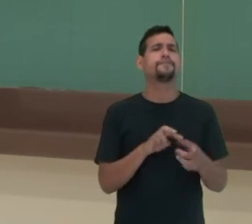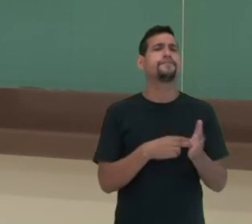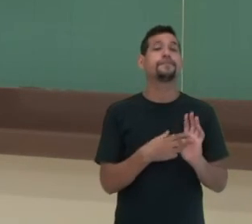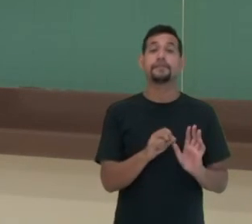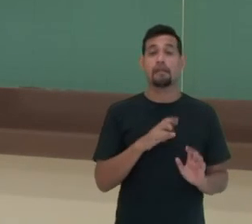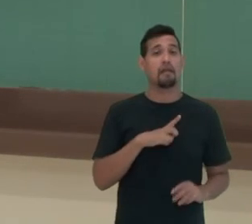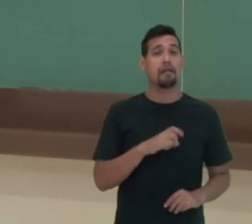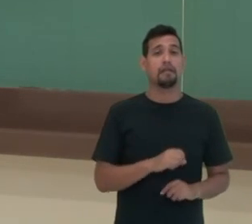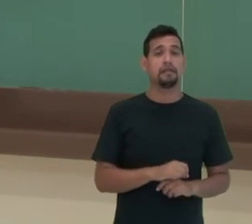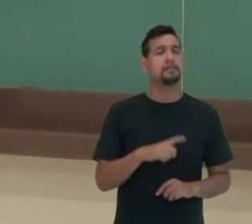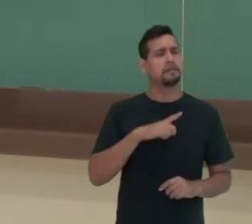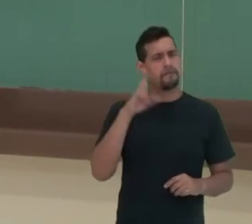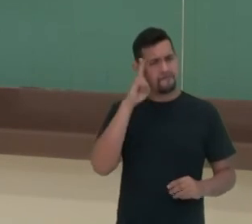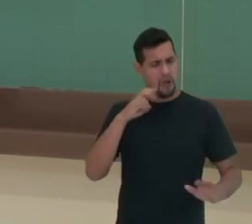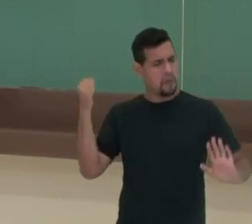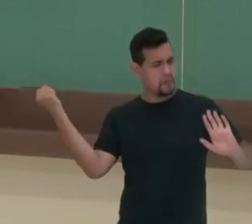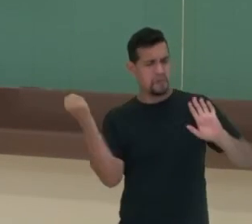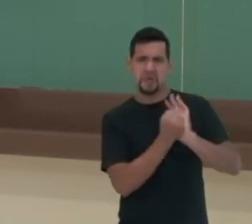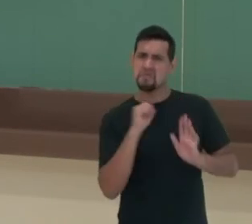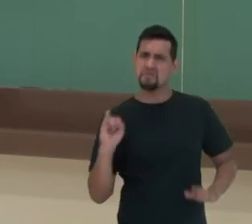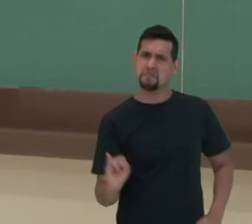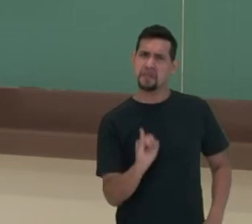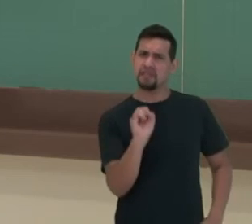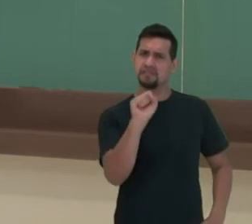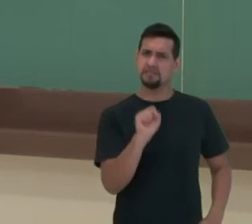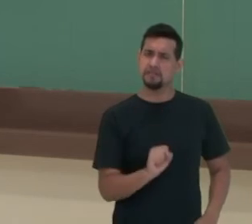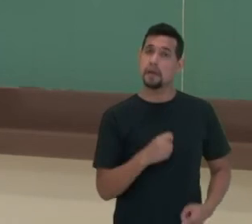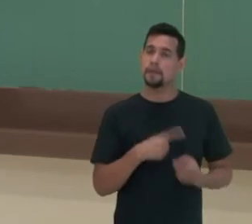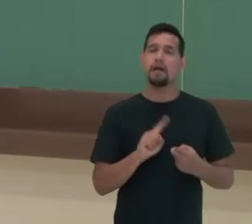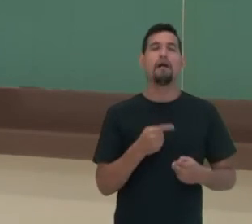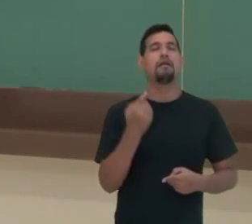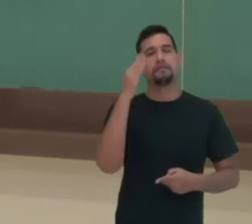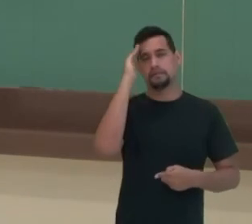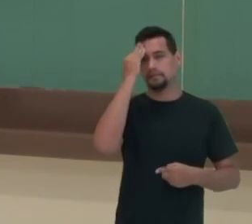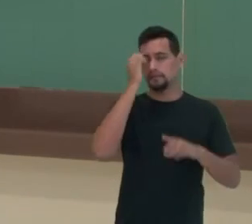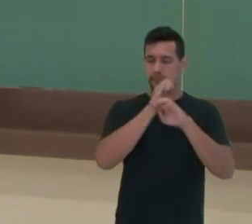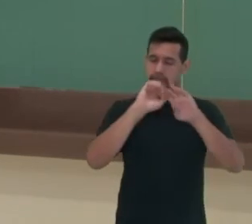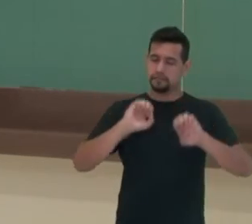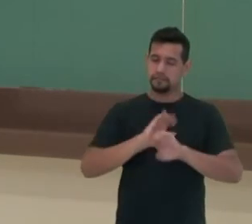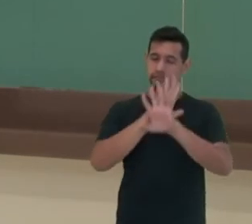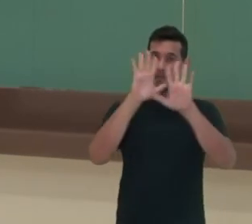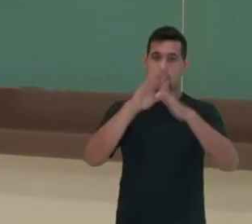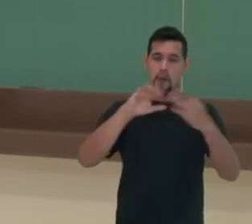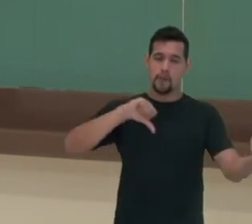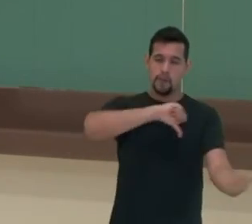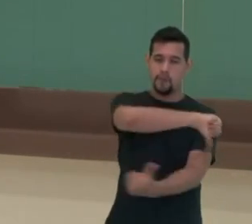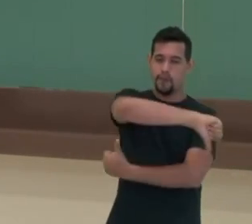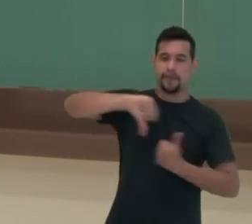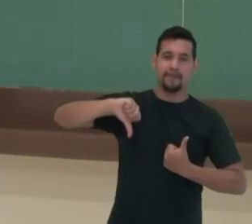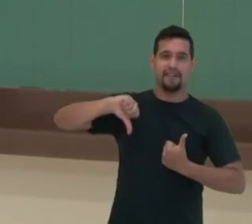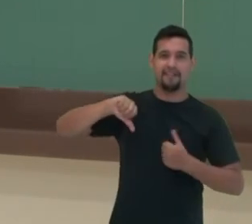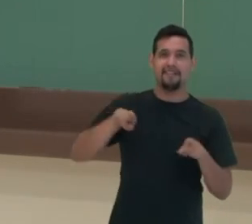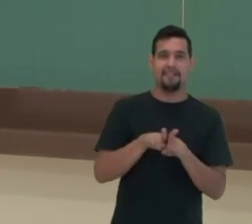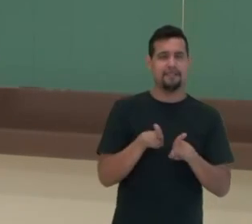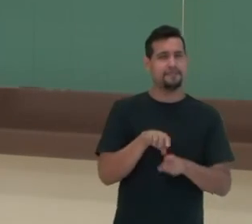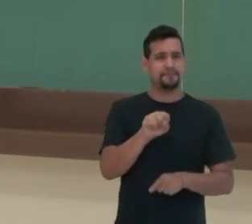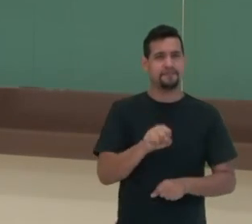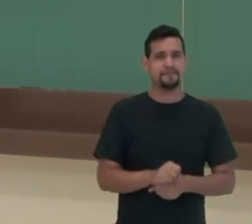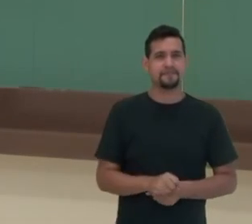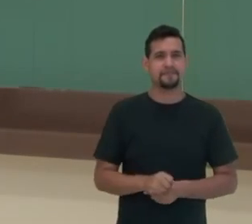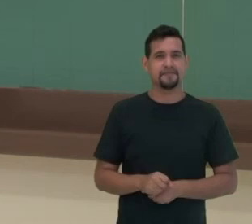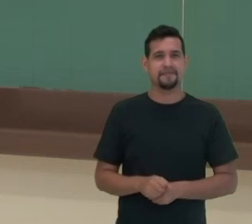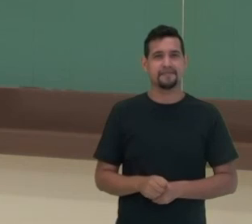ponto histórico, um marco histórico, para nós entendermos a grande virada do jogo aí.